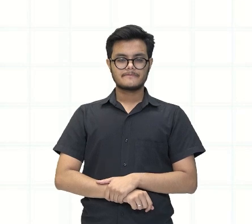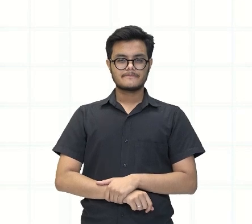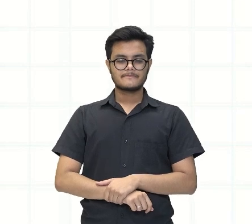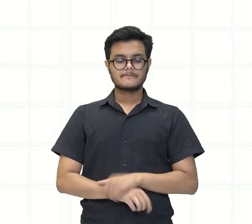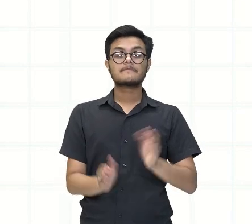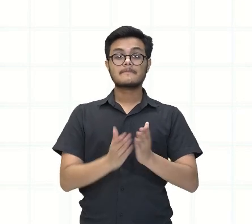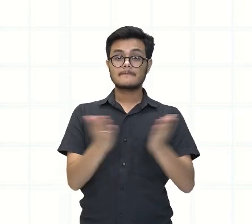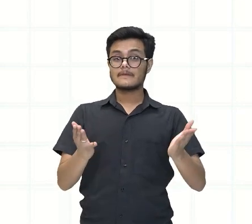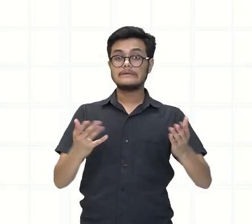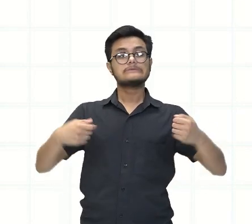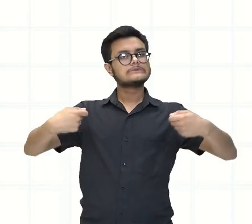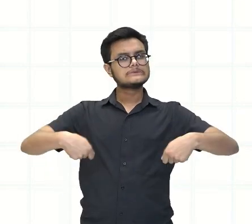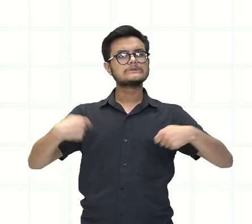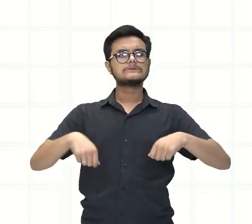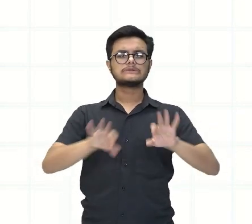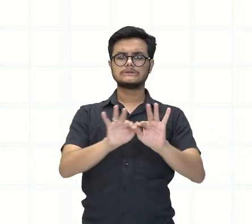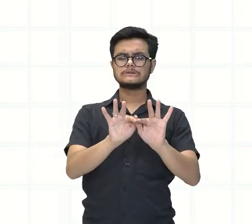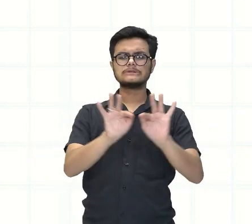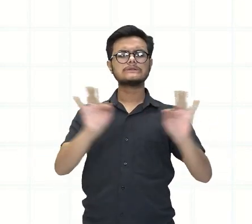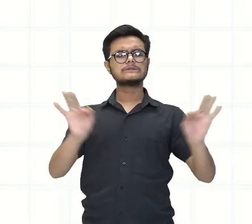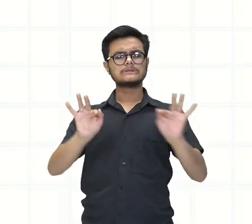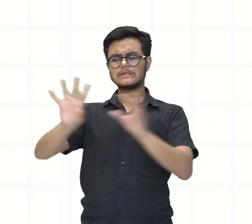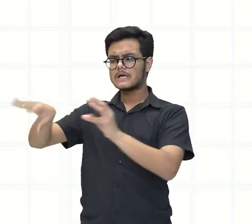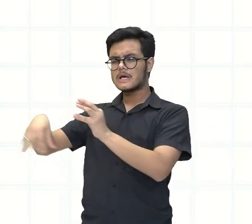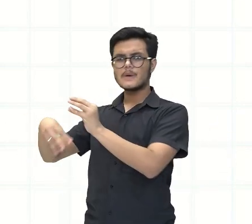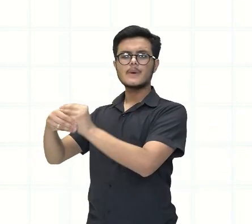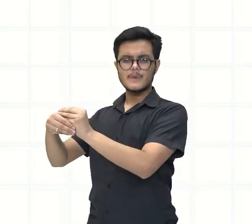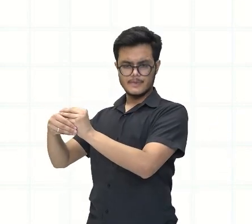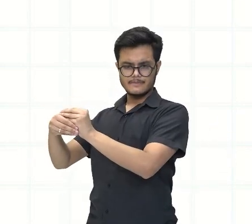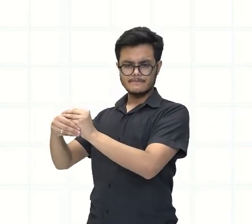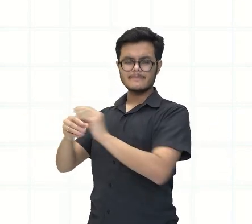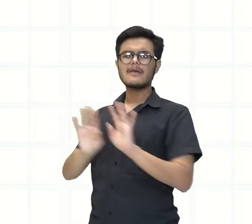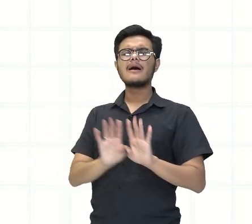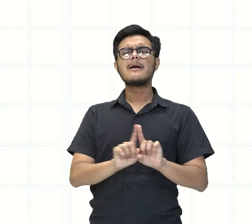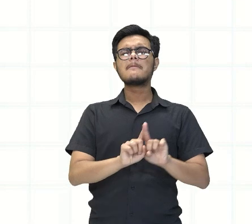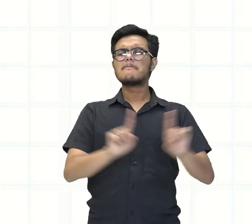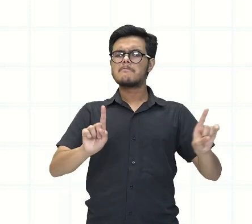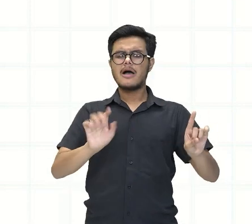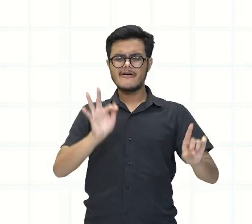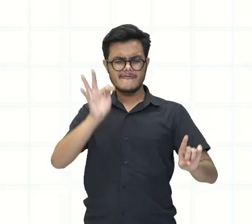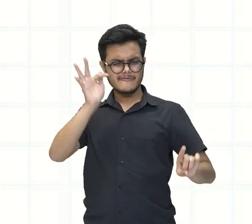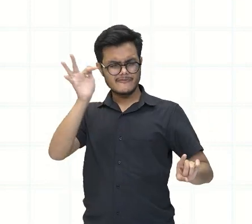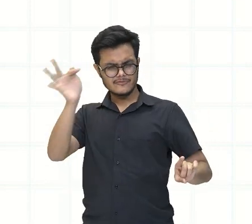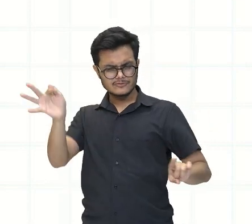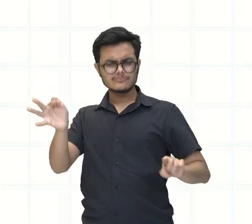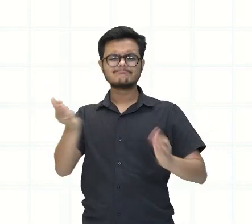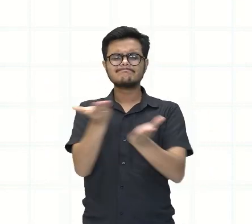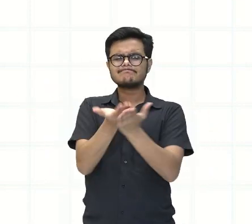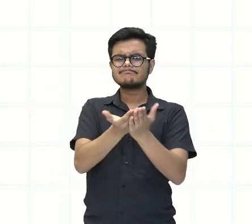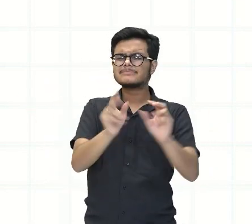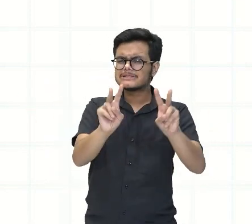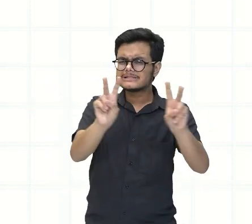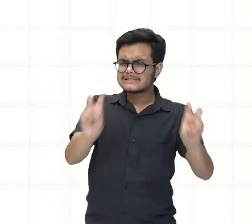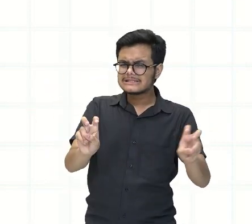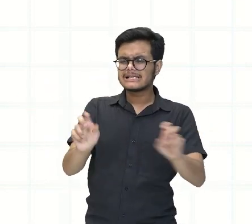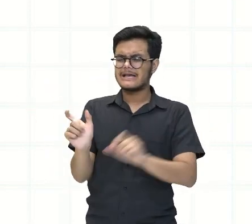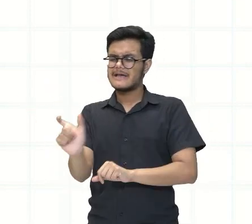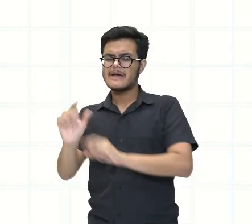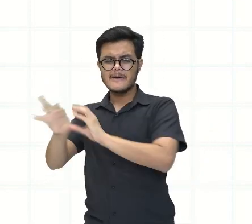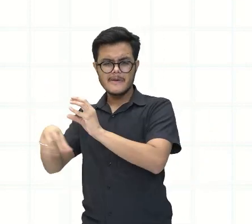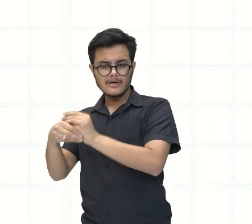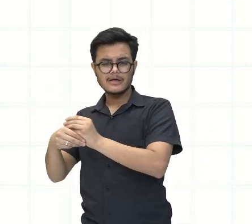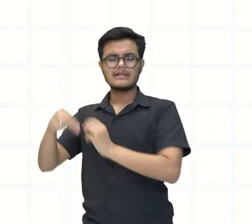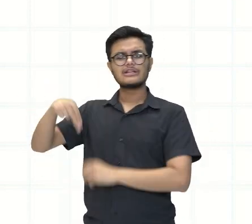estou priorizando a estrutura de um predicado verbal, mas mais adiante, quando estiverem tratando com vocês sobre predicado verbo